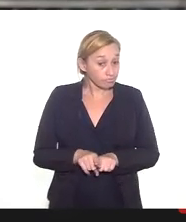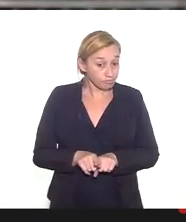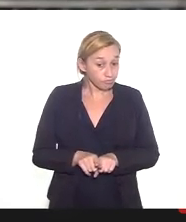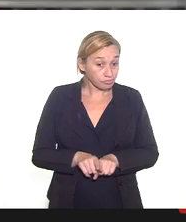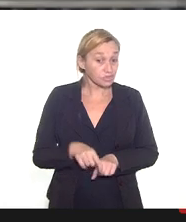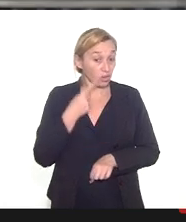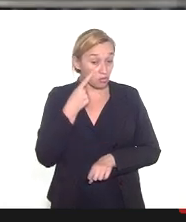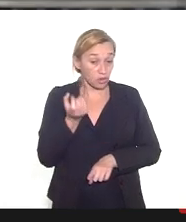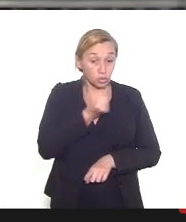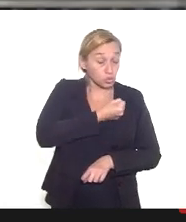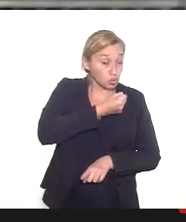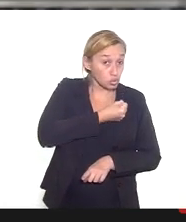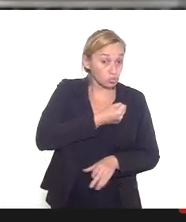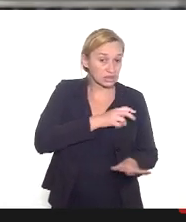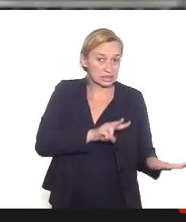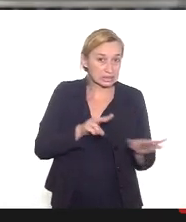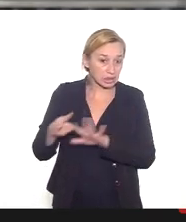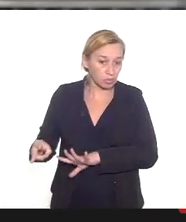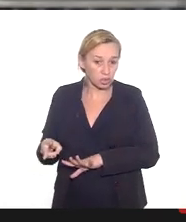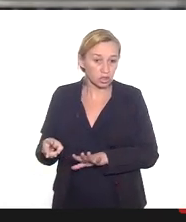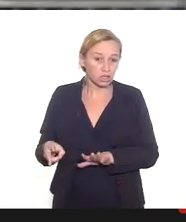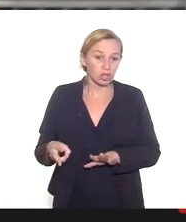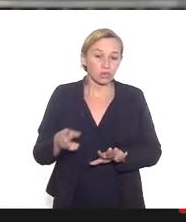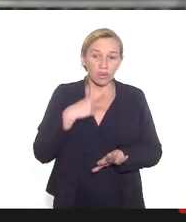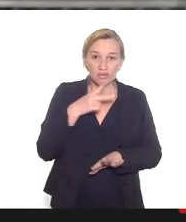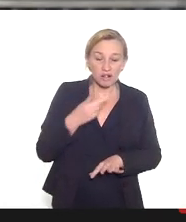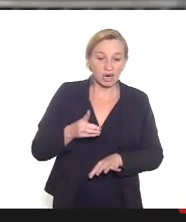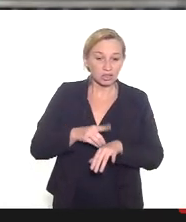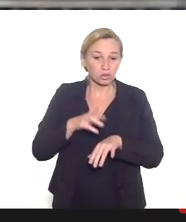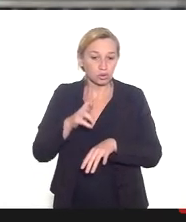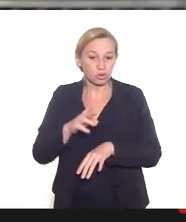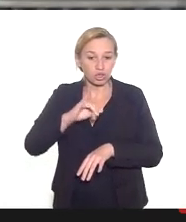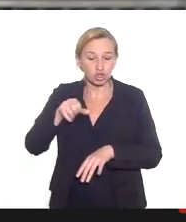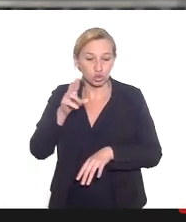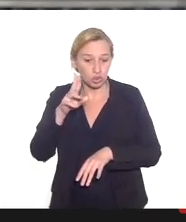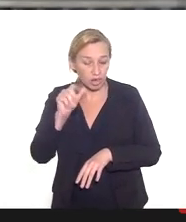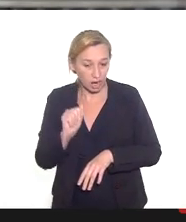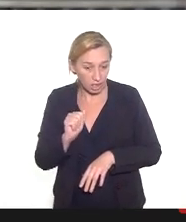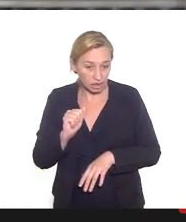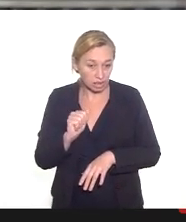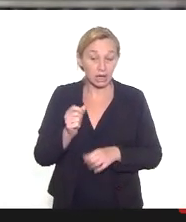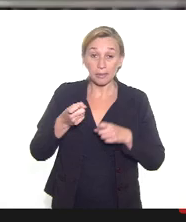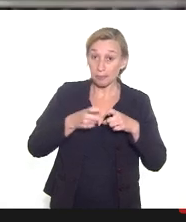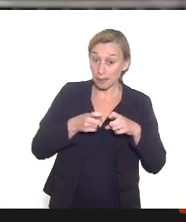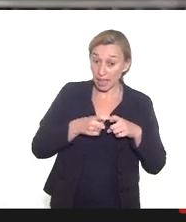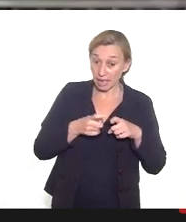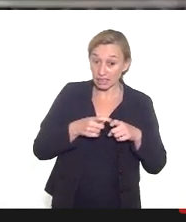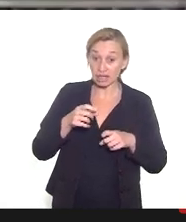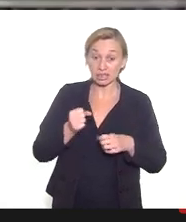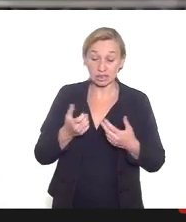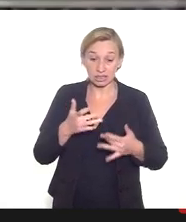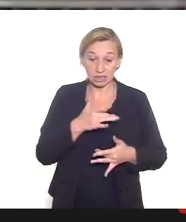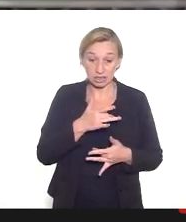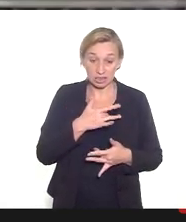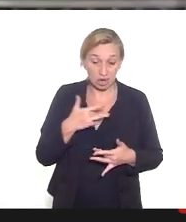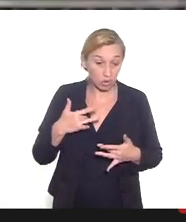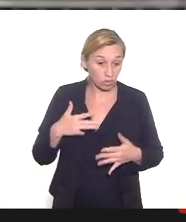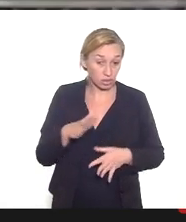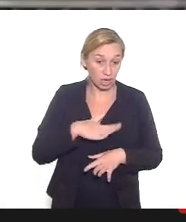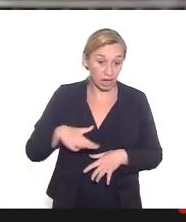leve uns dados essa semana com a fala da Dra Jurema Werneck diretor executivo médica sanitarista e